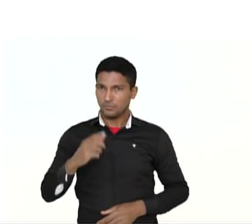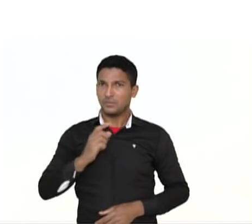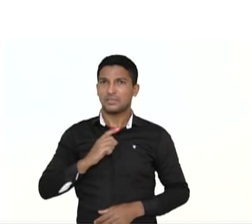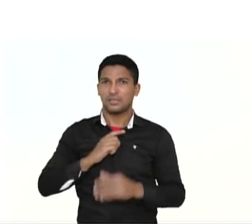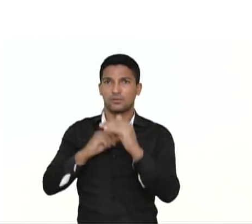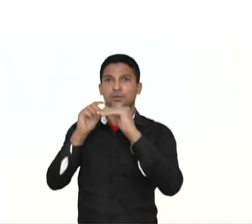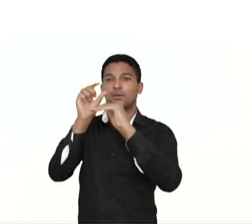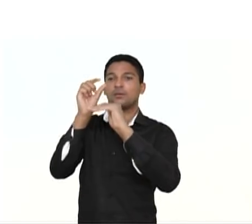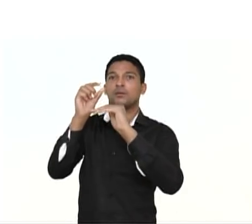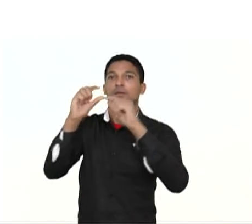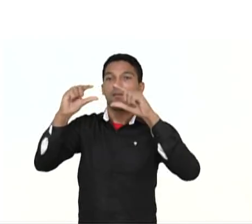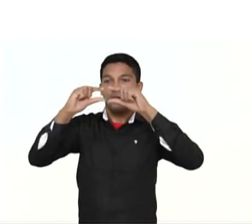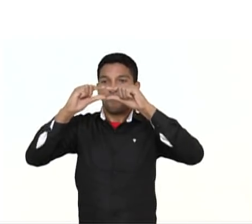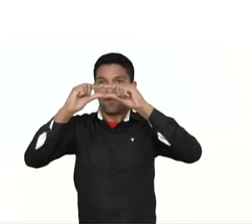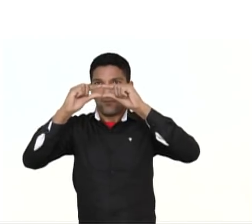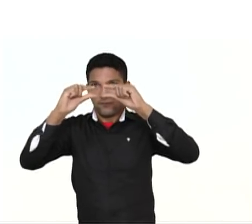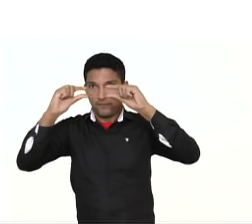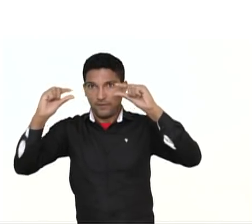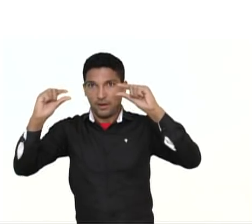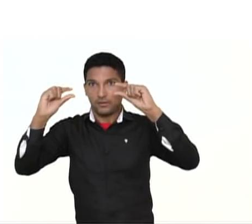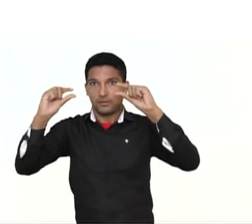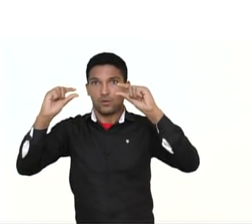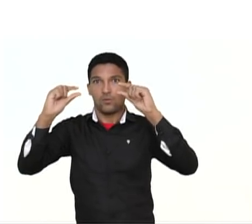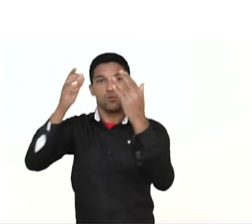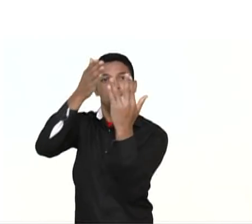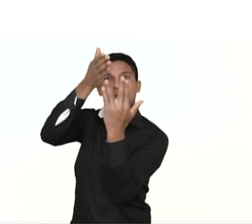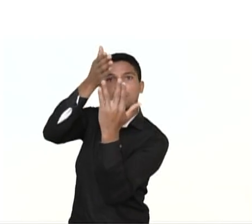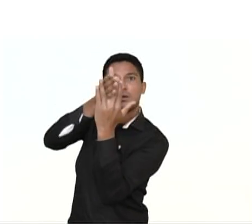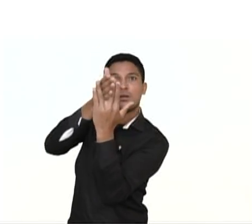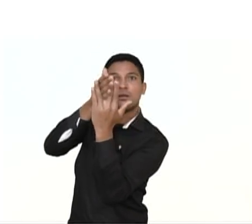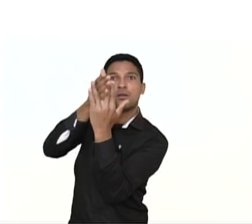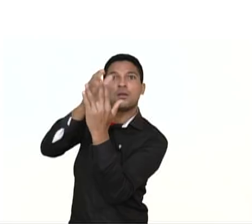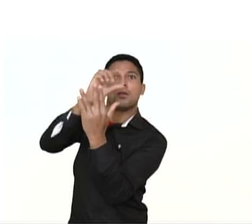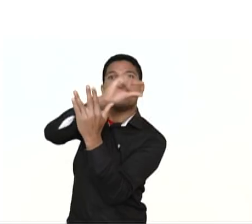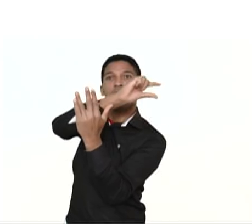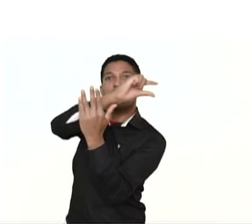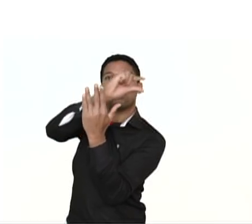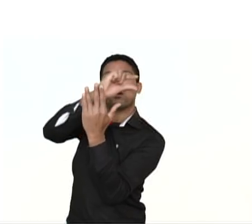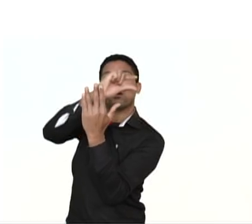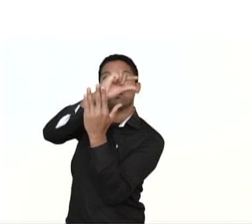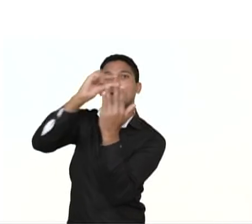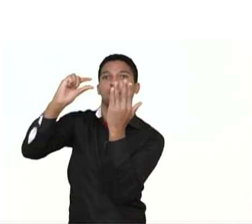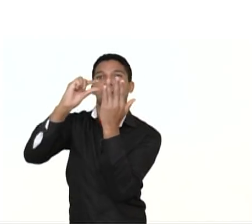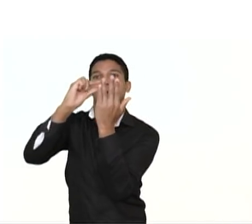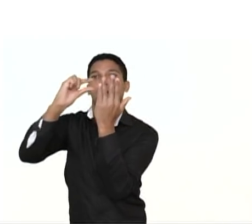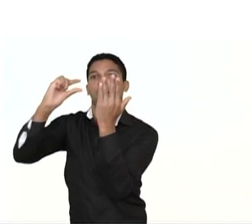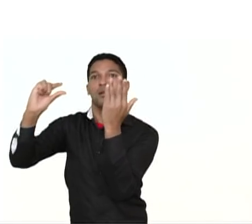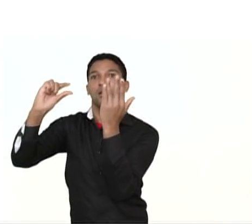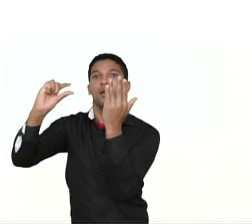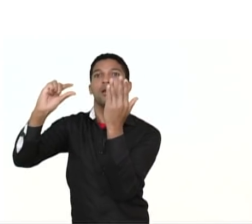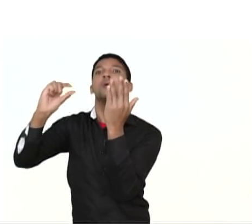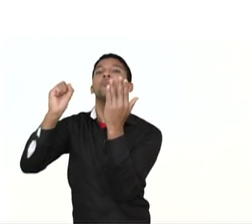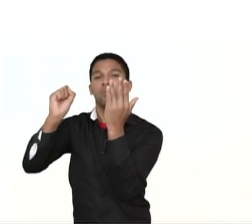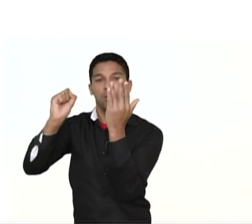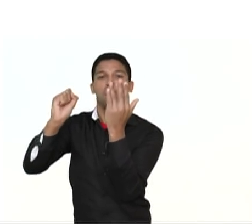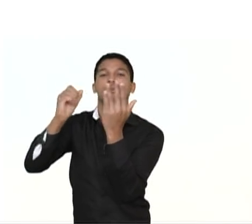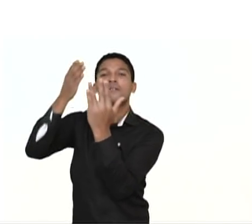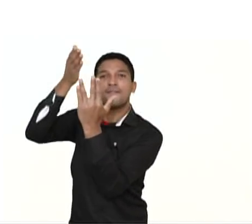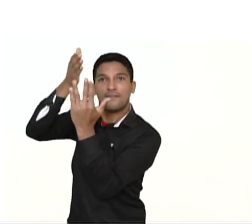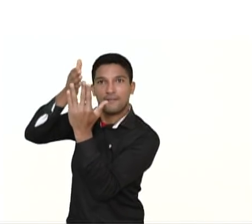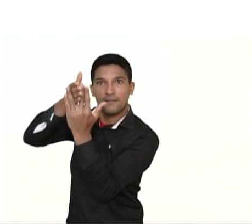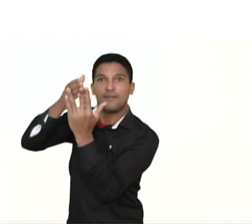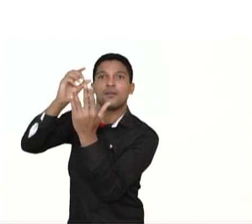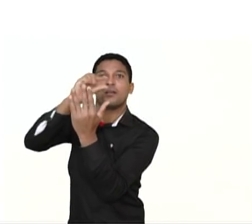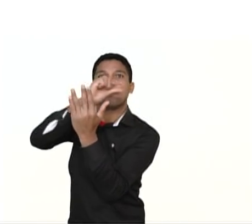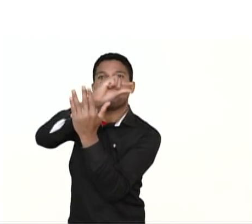de uma oração dentro do enunciado, eu posso ter o quê? Eu posso ter várias orações dentro de um enunciado. Eu posso